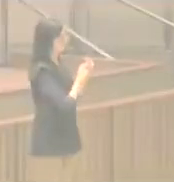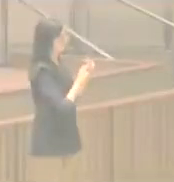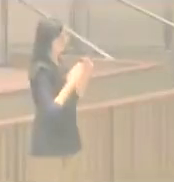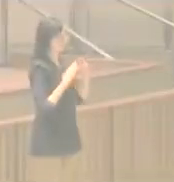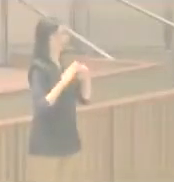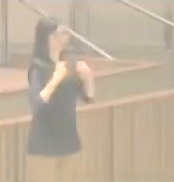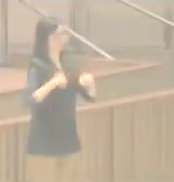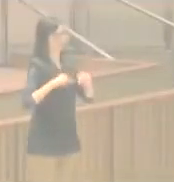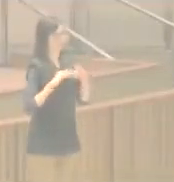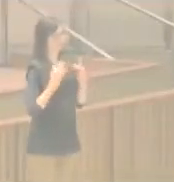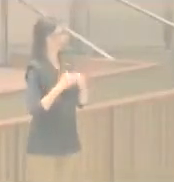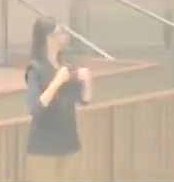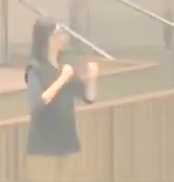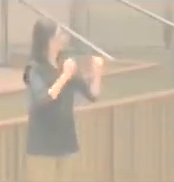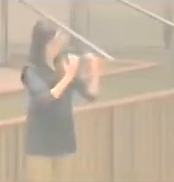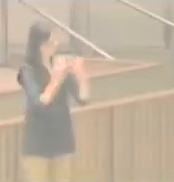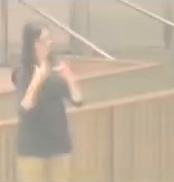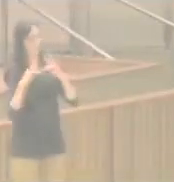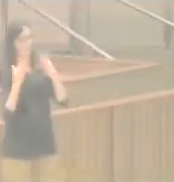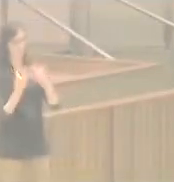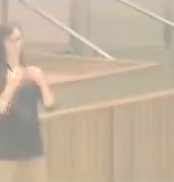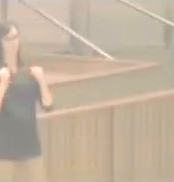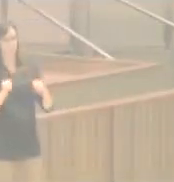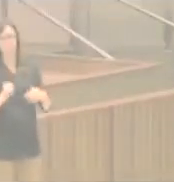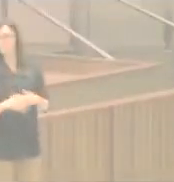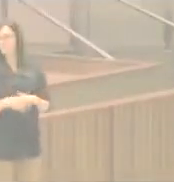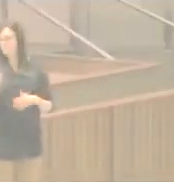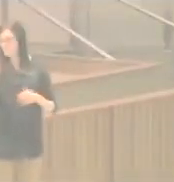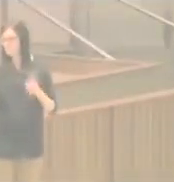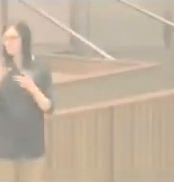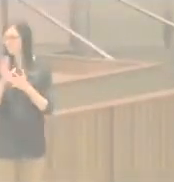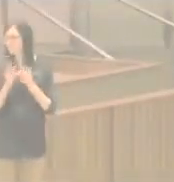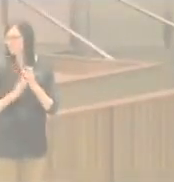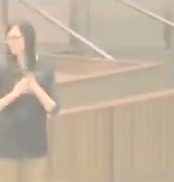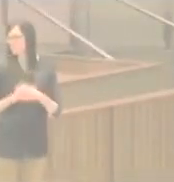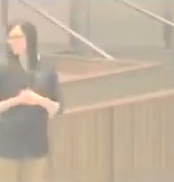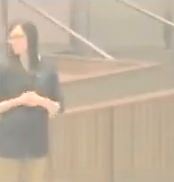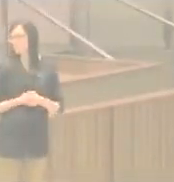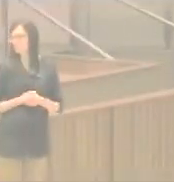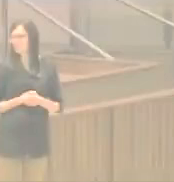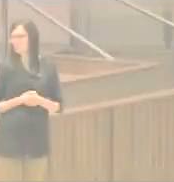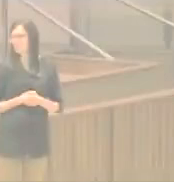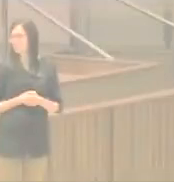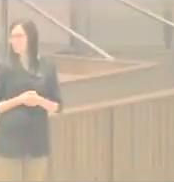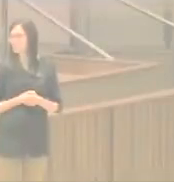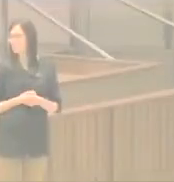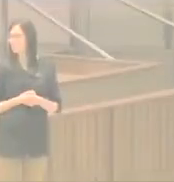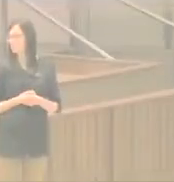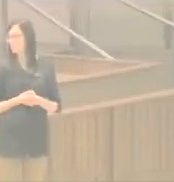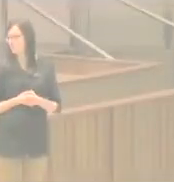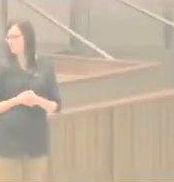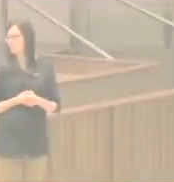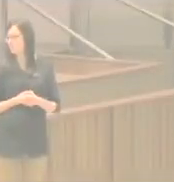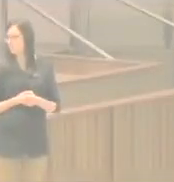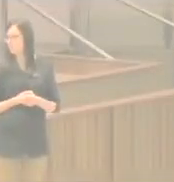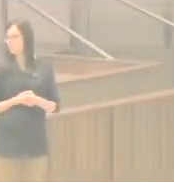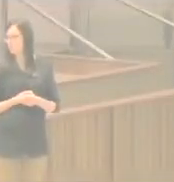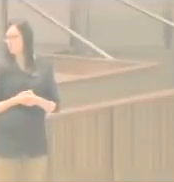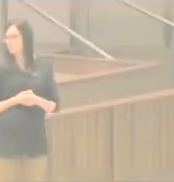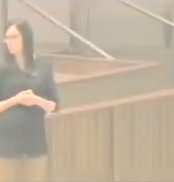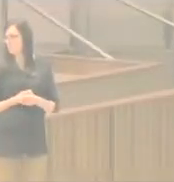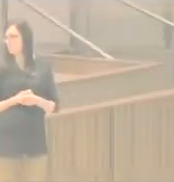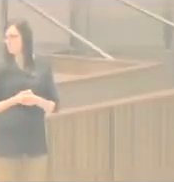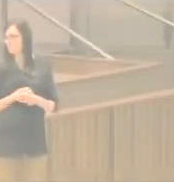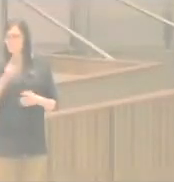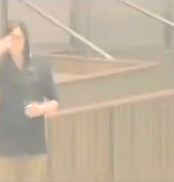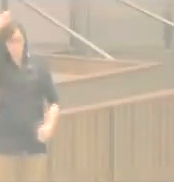venha, família toda. Venha, em nome de Jesus, se o Espírito de Deus está falando com você e você está ouvindo